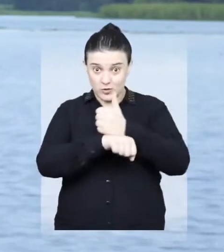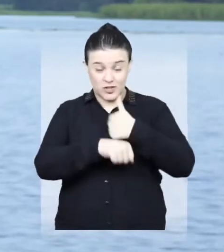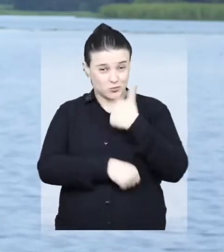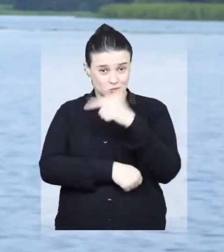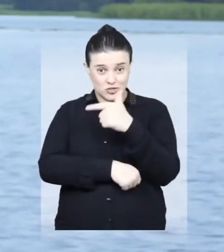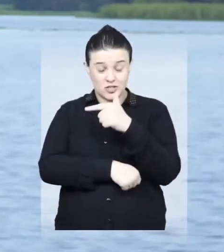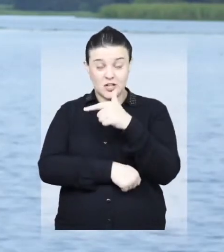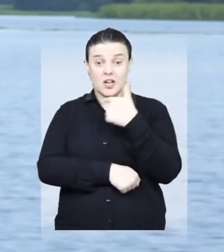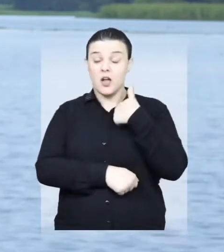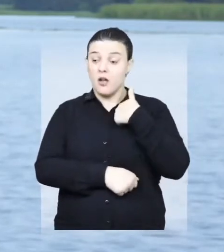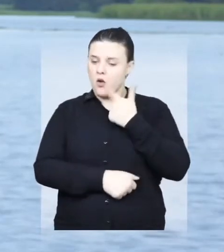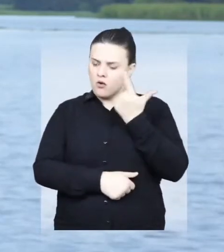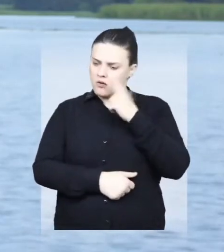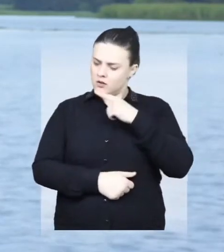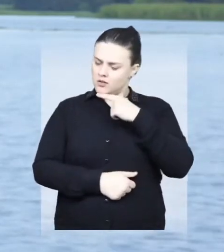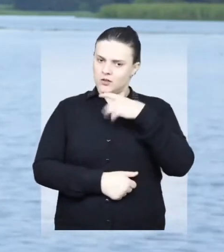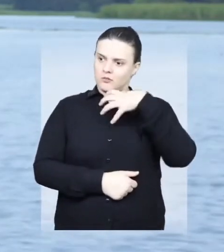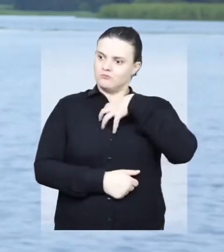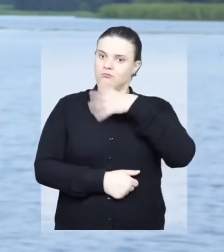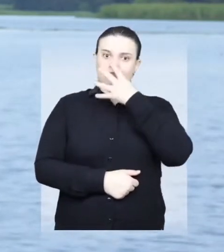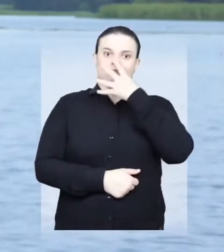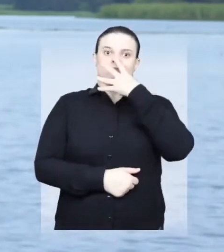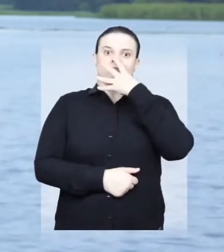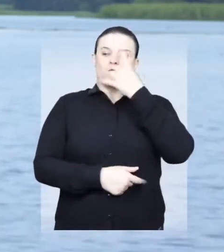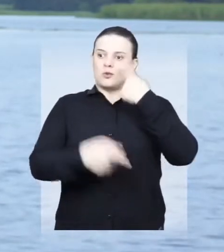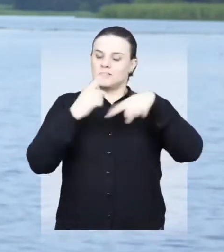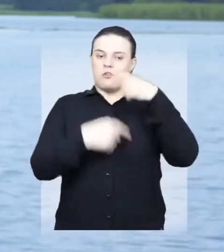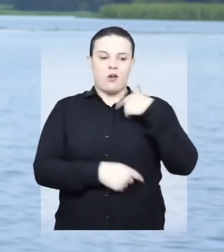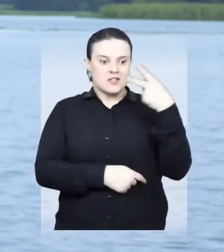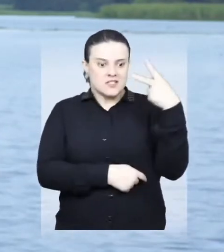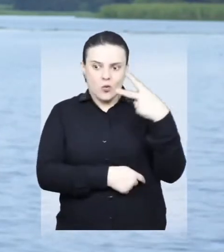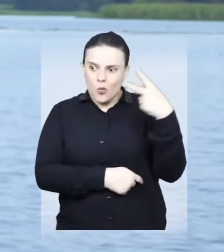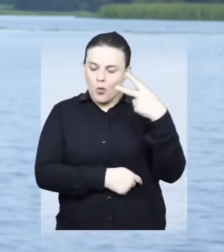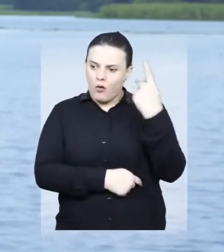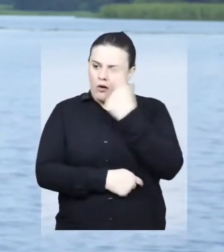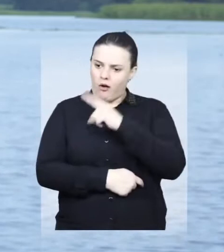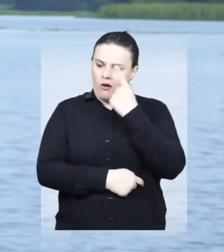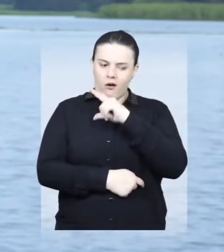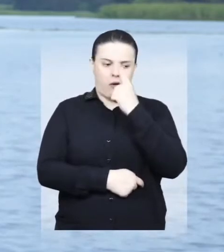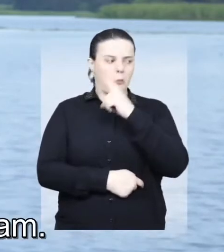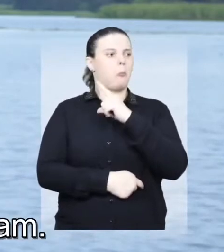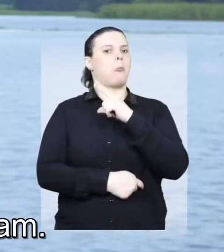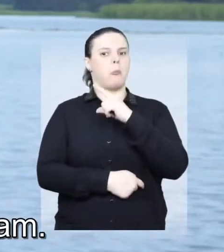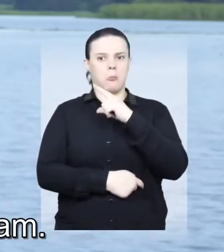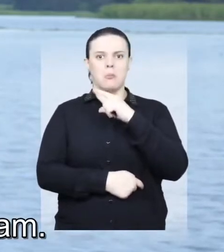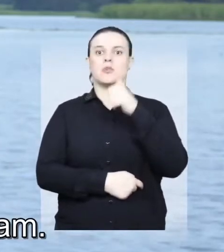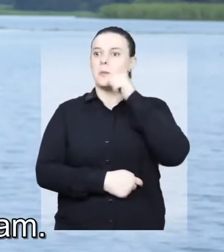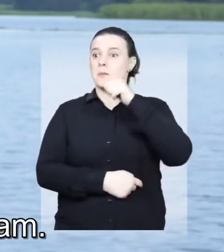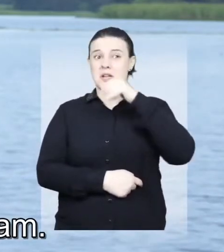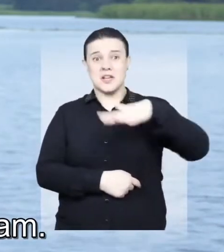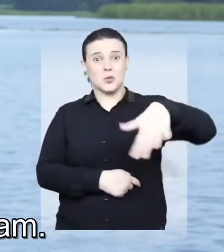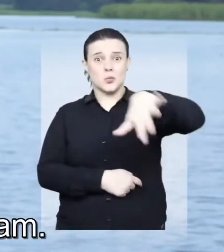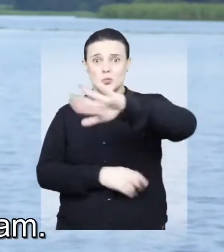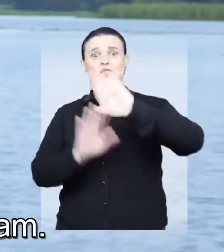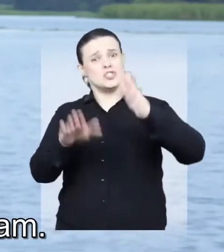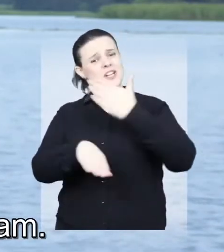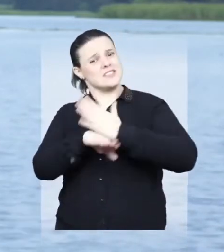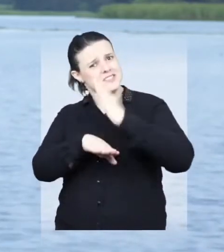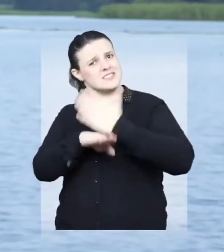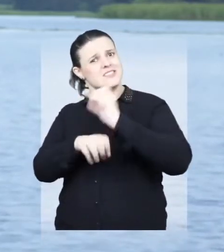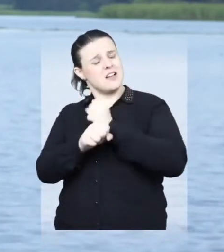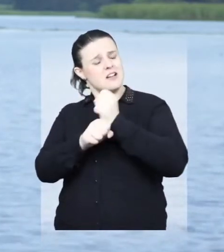profissional, eu me surpreendi por eu ter ficado em segundo lugar, né, no meio de meninas que já